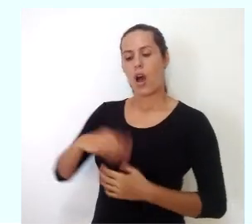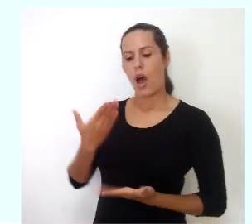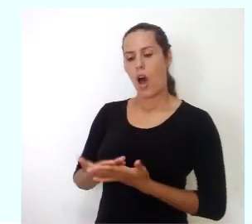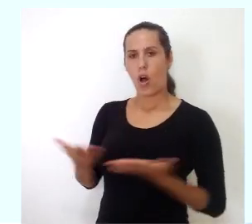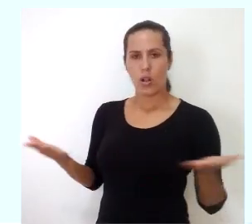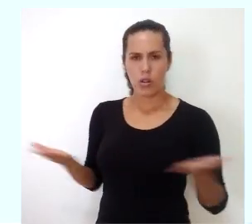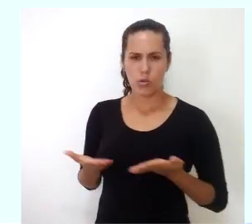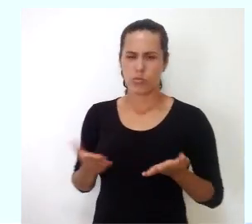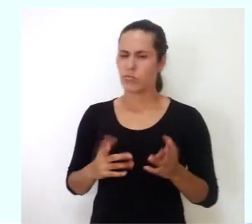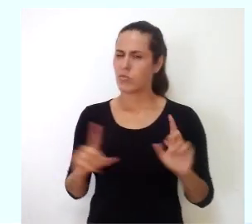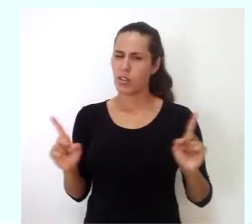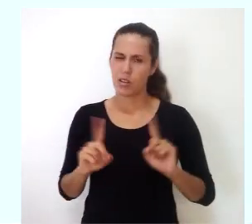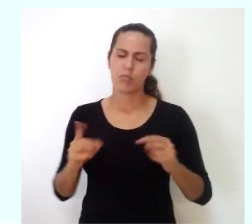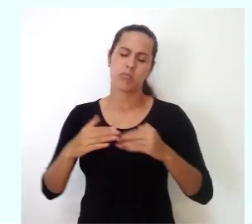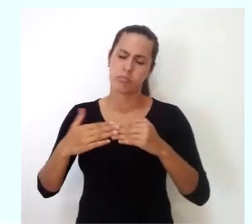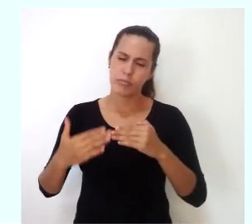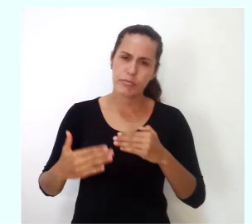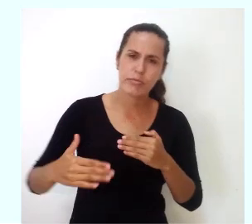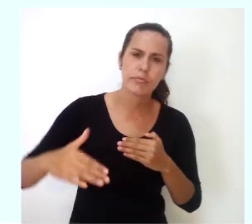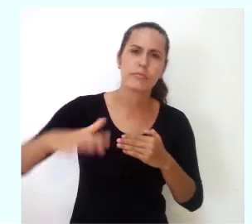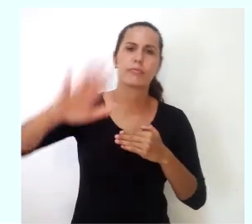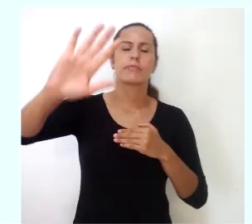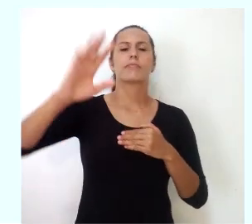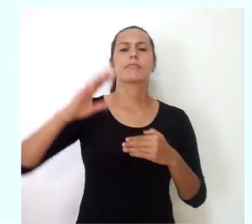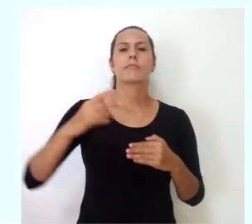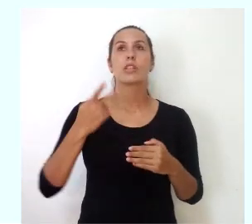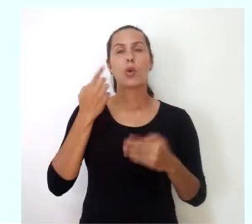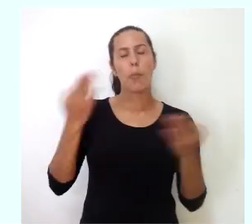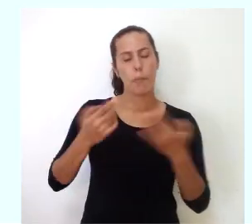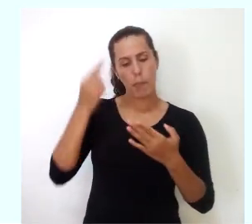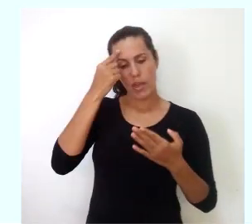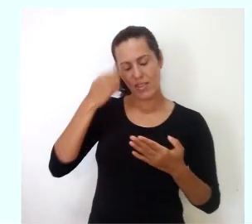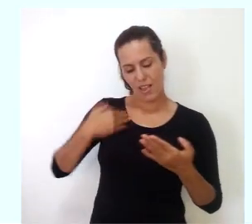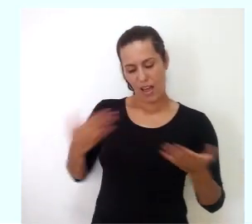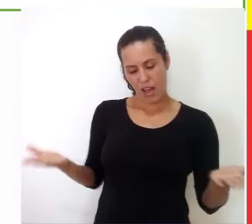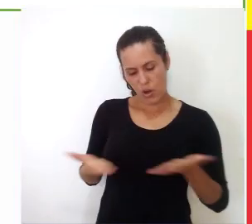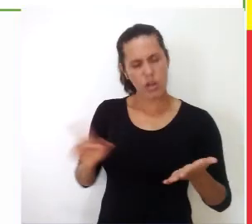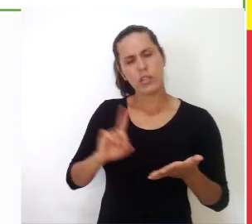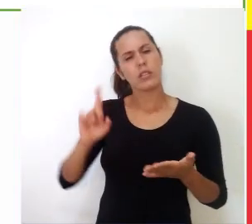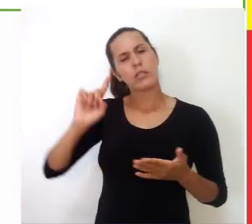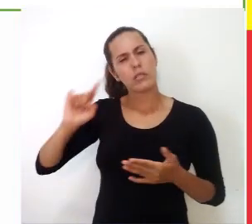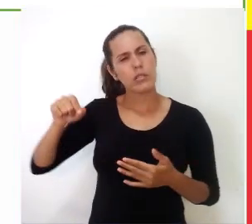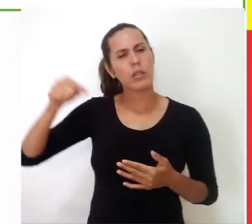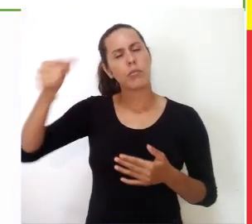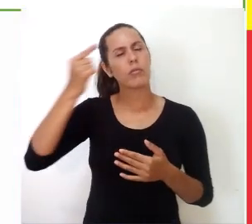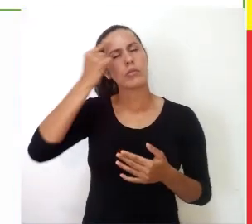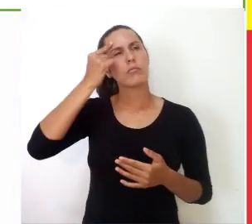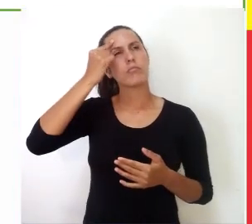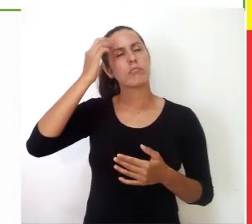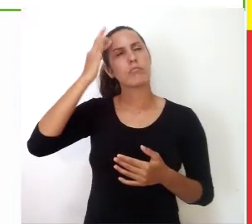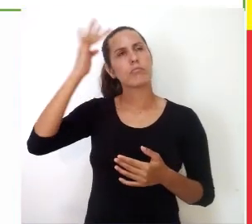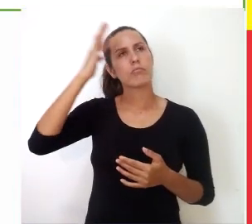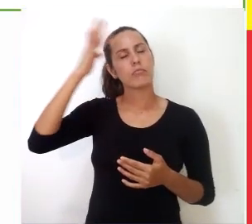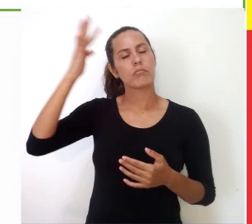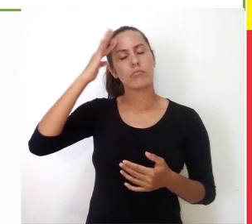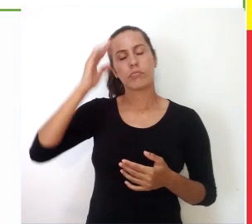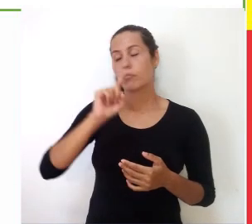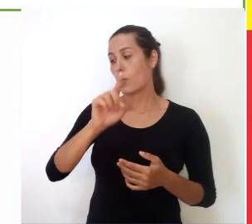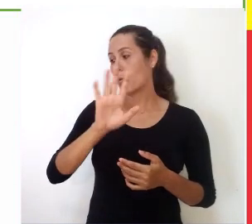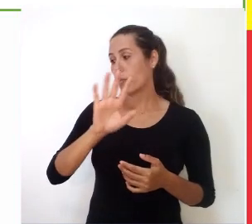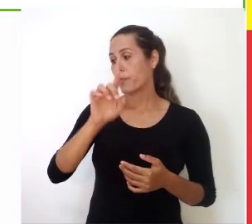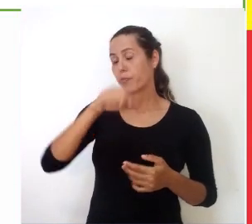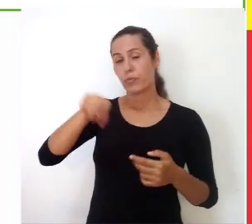você pensar agora, certo? Para levar no nosso dia a dia. Olhem para a tela. Vamos ver. Você,